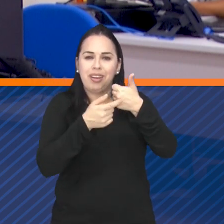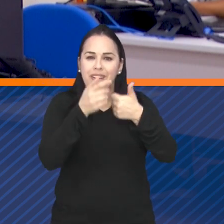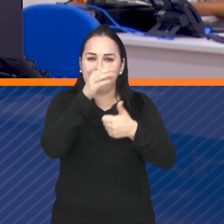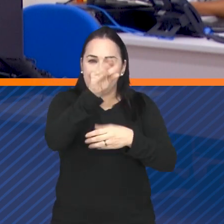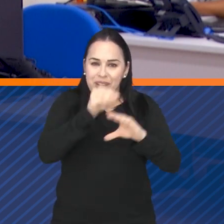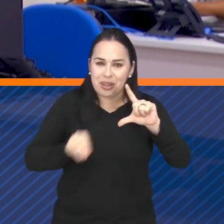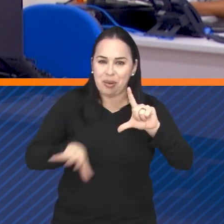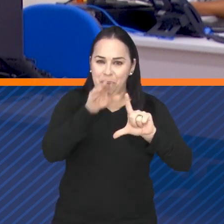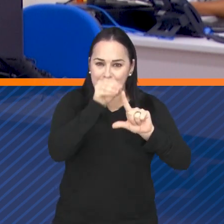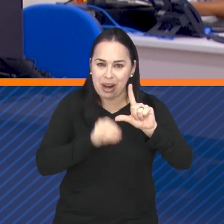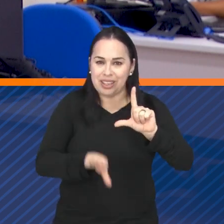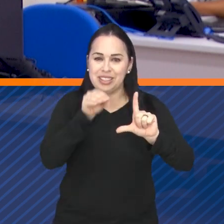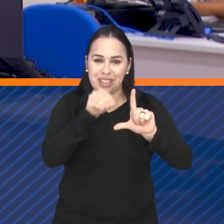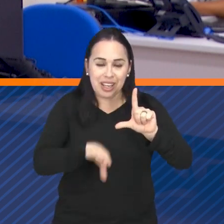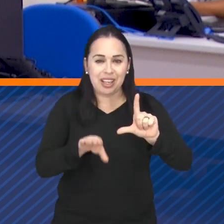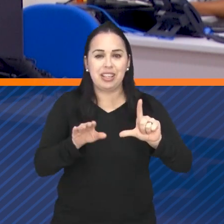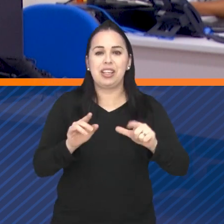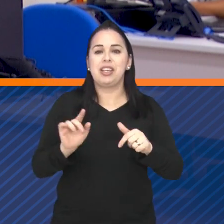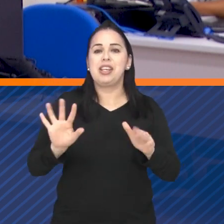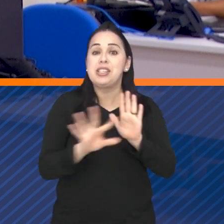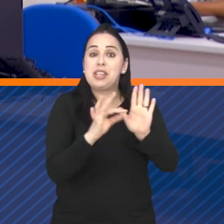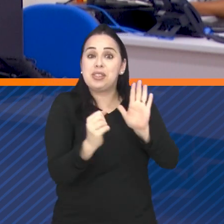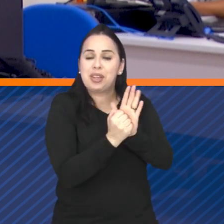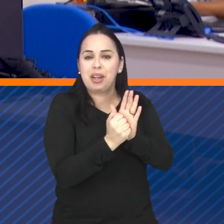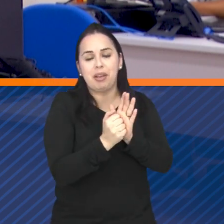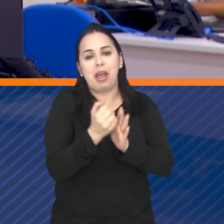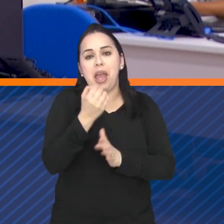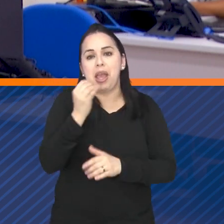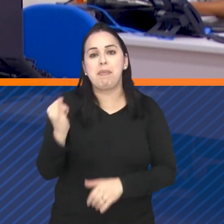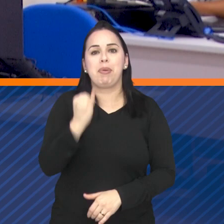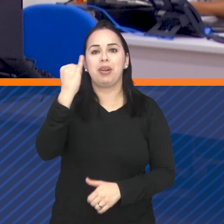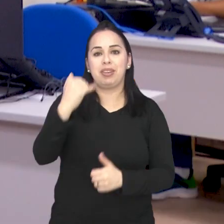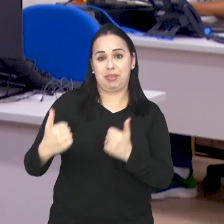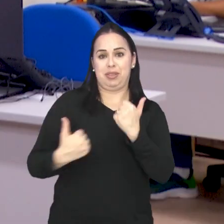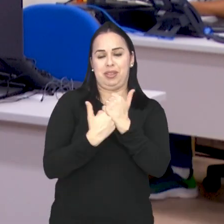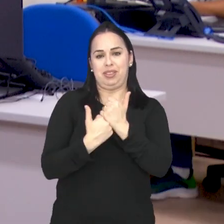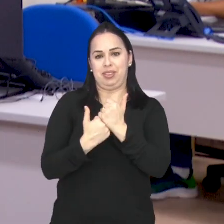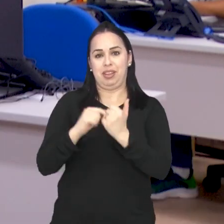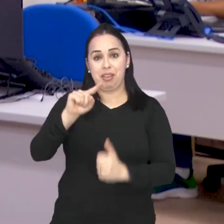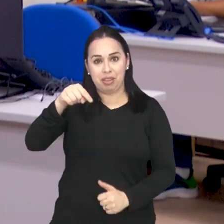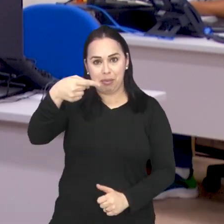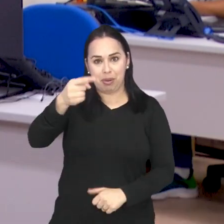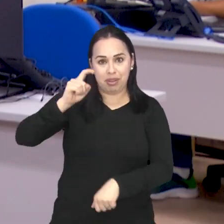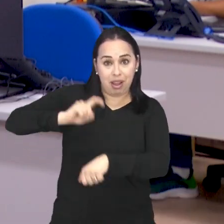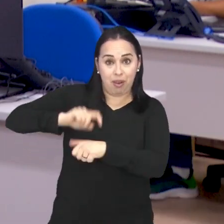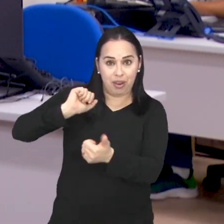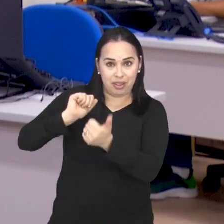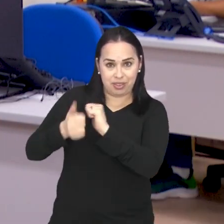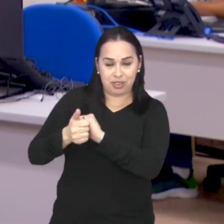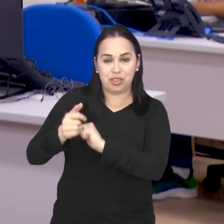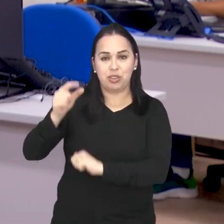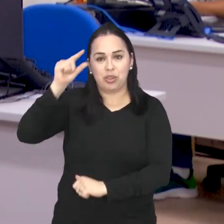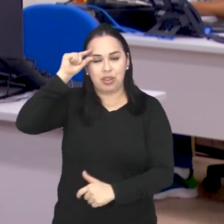compartilhe, siga e se inscreva nos nossos canais. Muito importante ter o seu apoio. A seguir, vocês